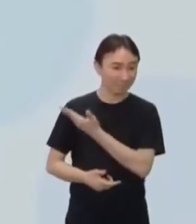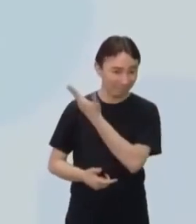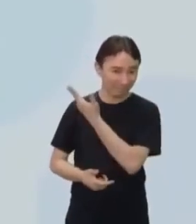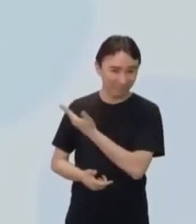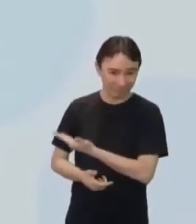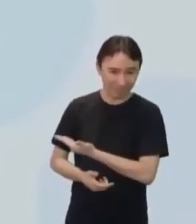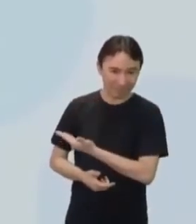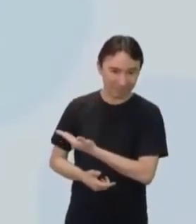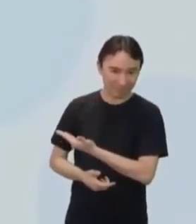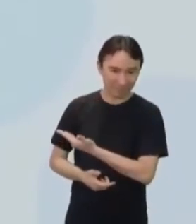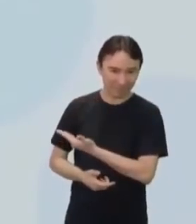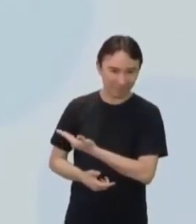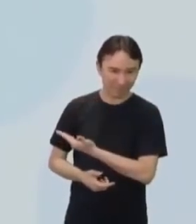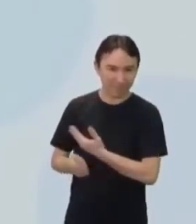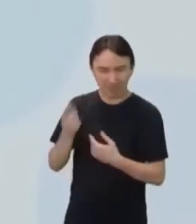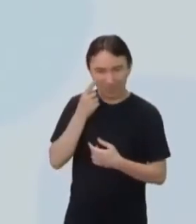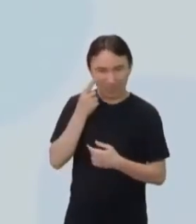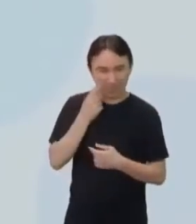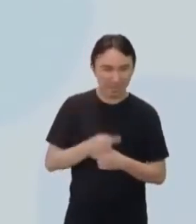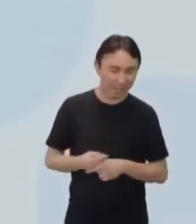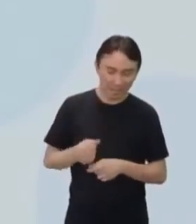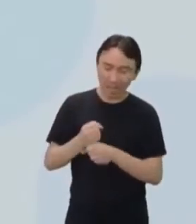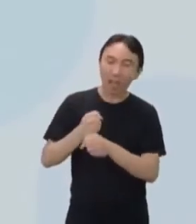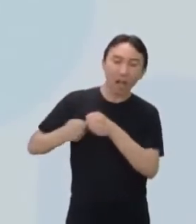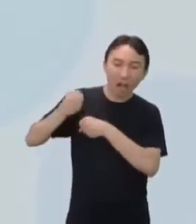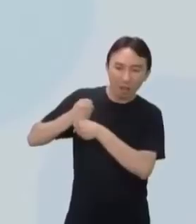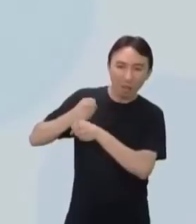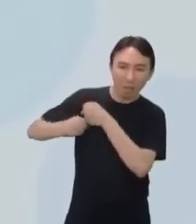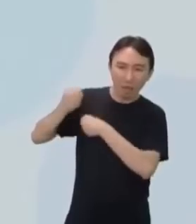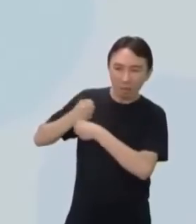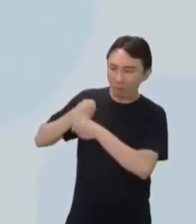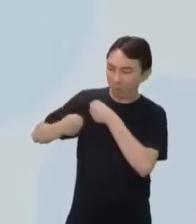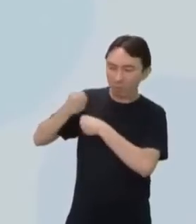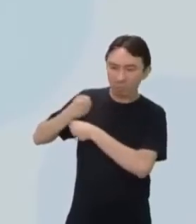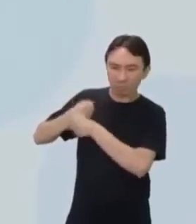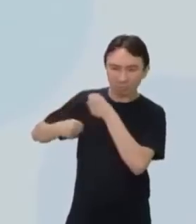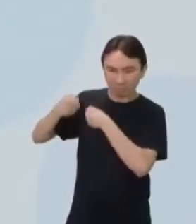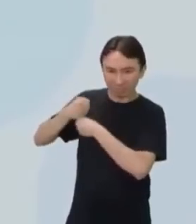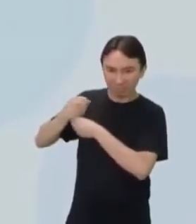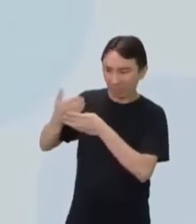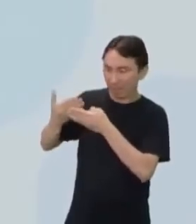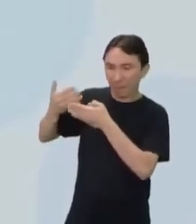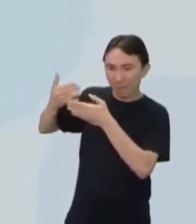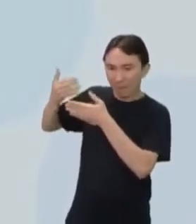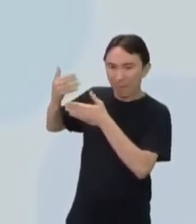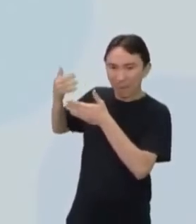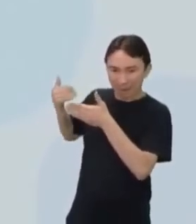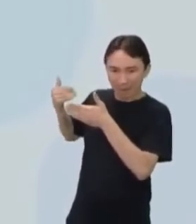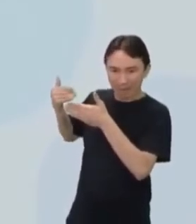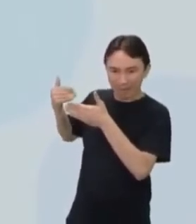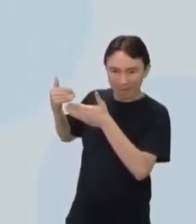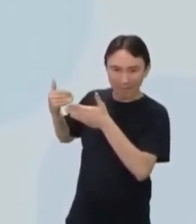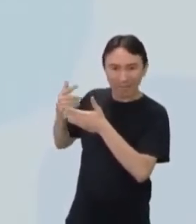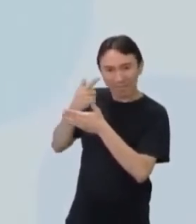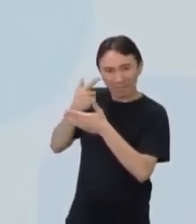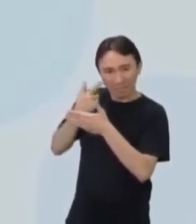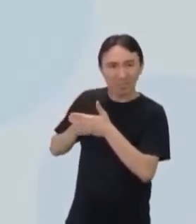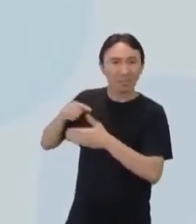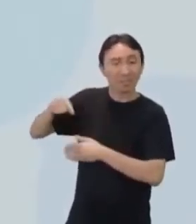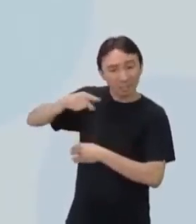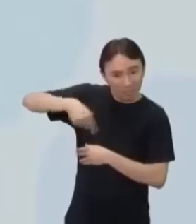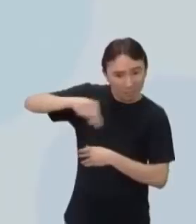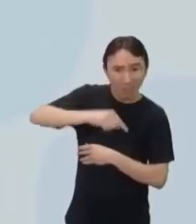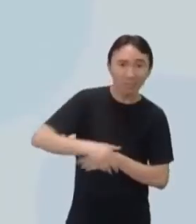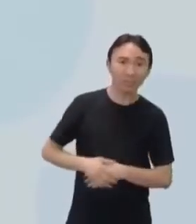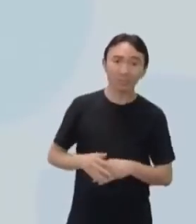série histórica olhando um pouquinho para trás em relação a esse indicador. Vocês podem ver o quanto a gente conseguiu